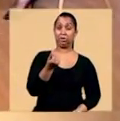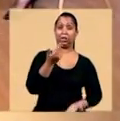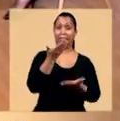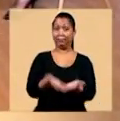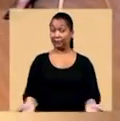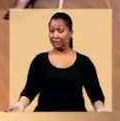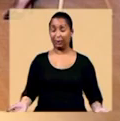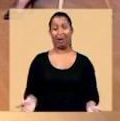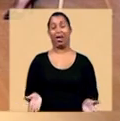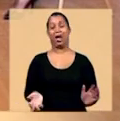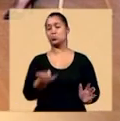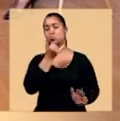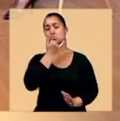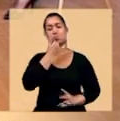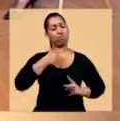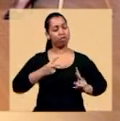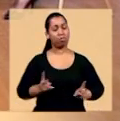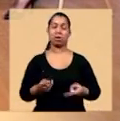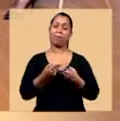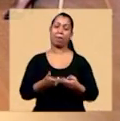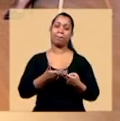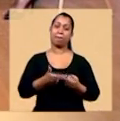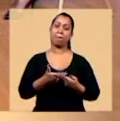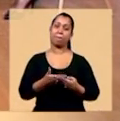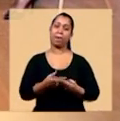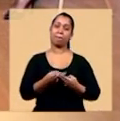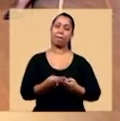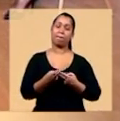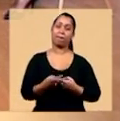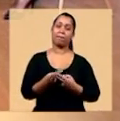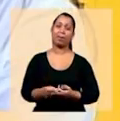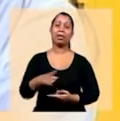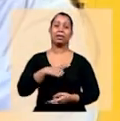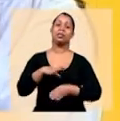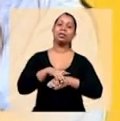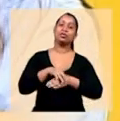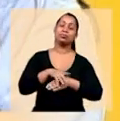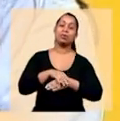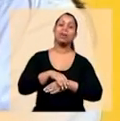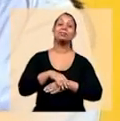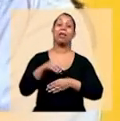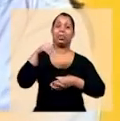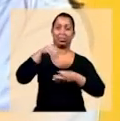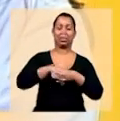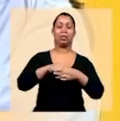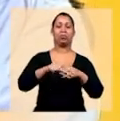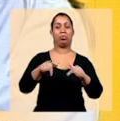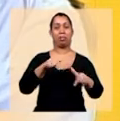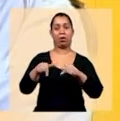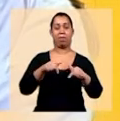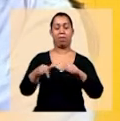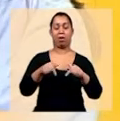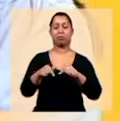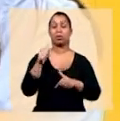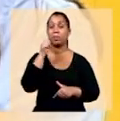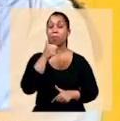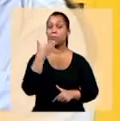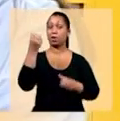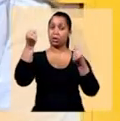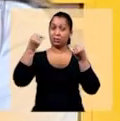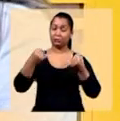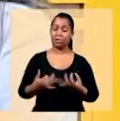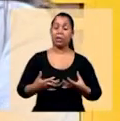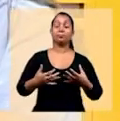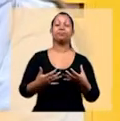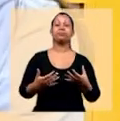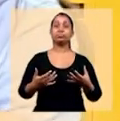Isso, que eu né? tenho naquela empresa, eu não vou fazer isso. Então, a pessoa vai suportando aquilo. E aí tem as doenças laborais, que a Ingrid